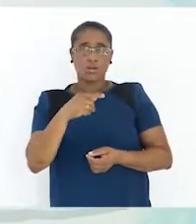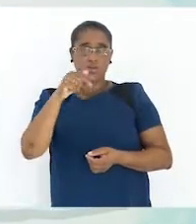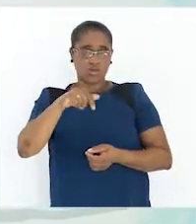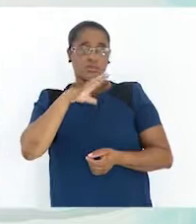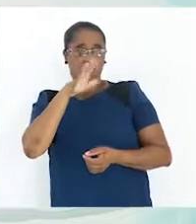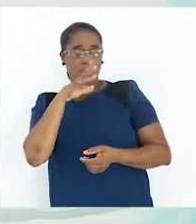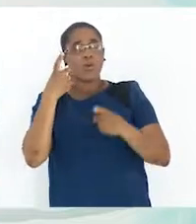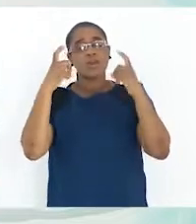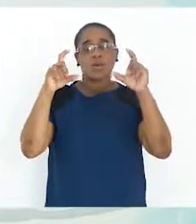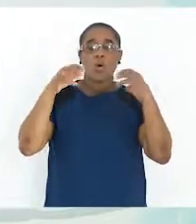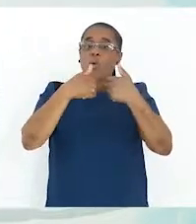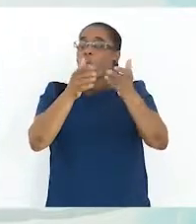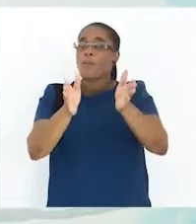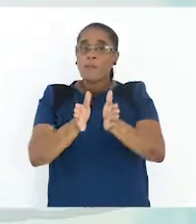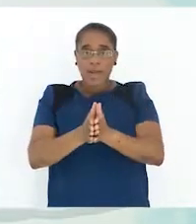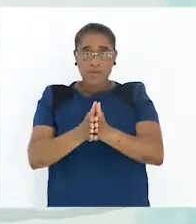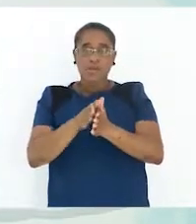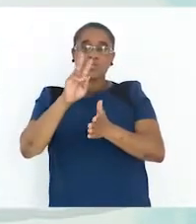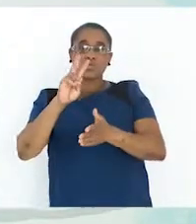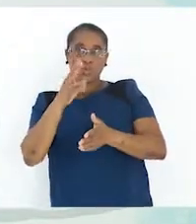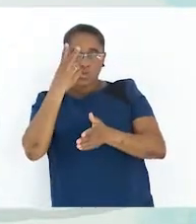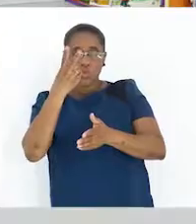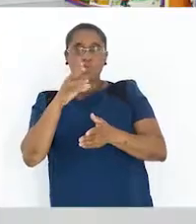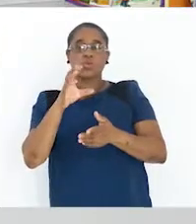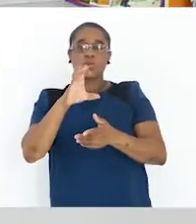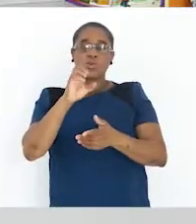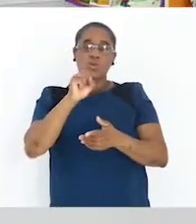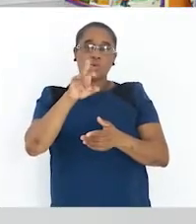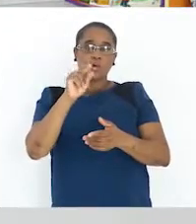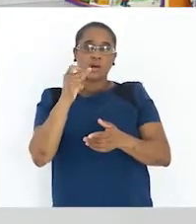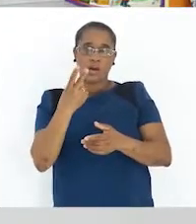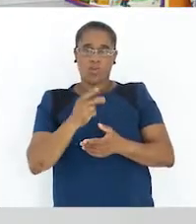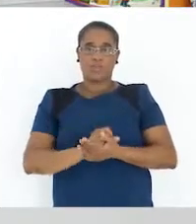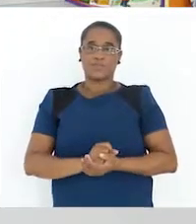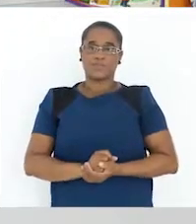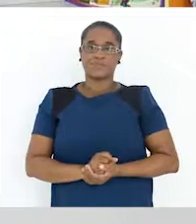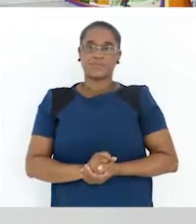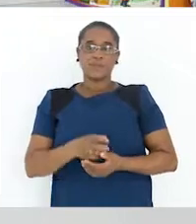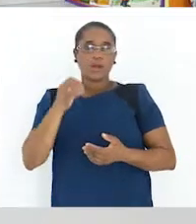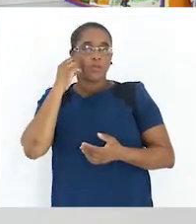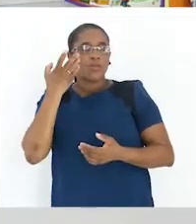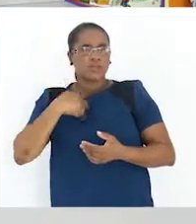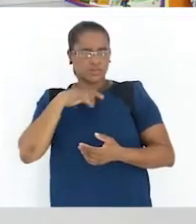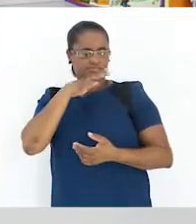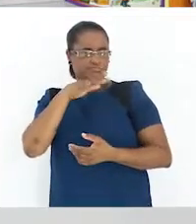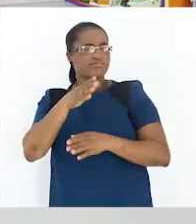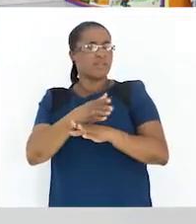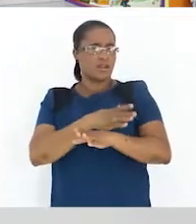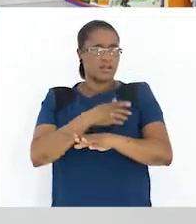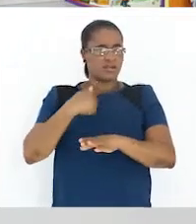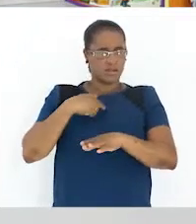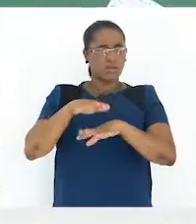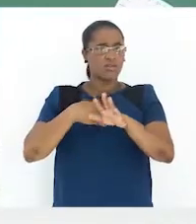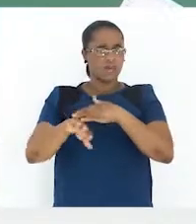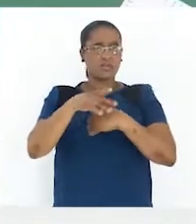equações completas do segundo grau, certo? Bom, como bem vos disse, eu usei uma cor